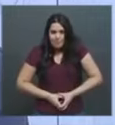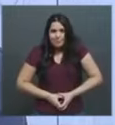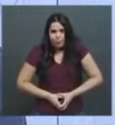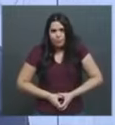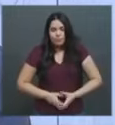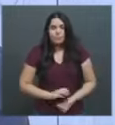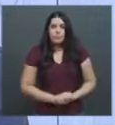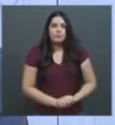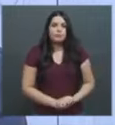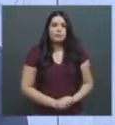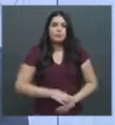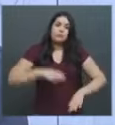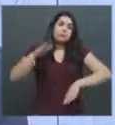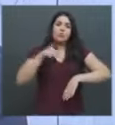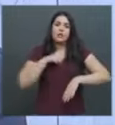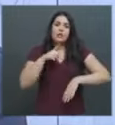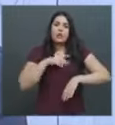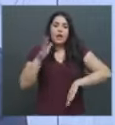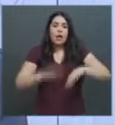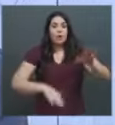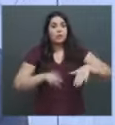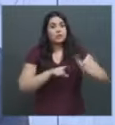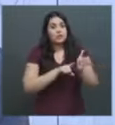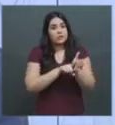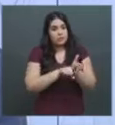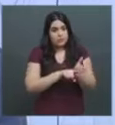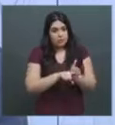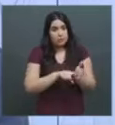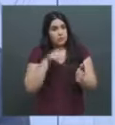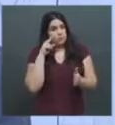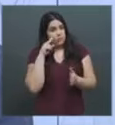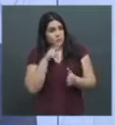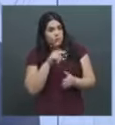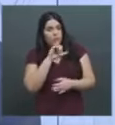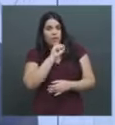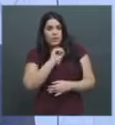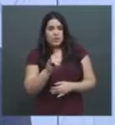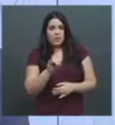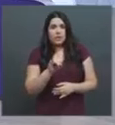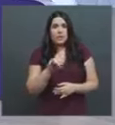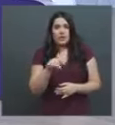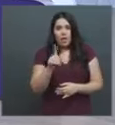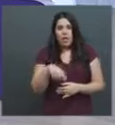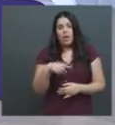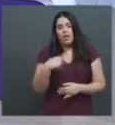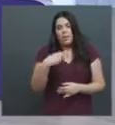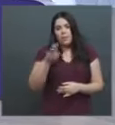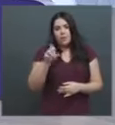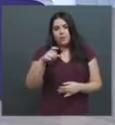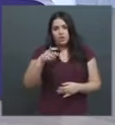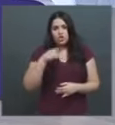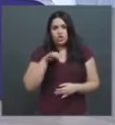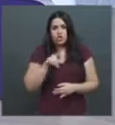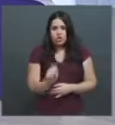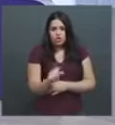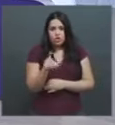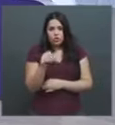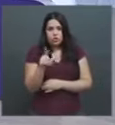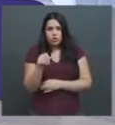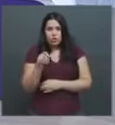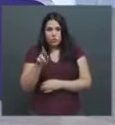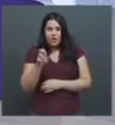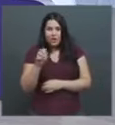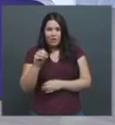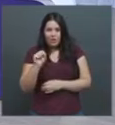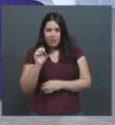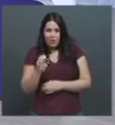capacidade. Existem alguns exames para a gente chegar num consenso dessa bexiga dolorosa. Para o endoscopista, para